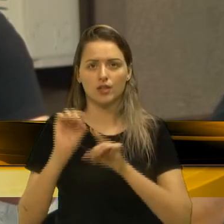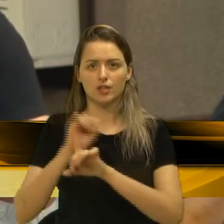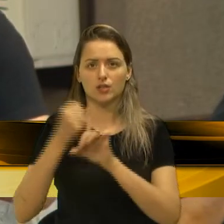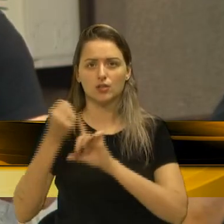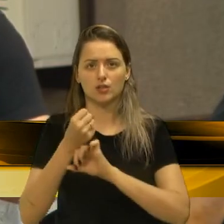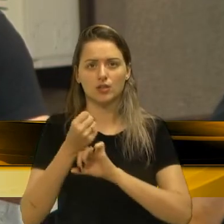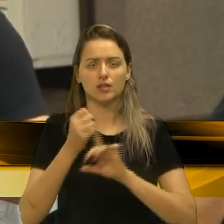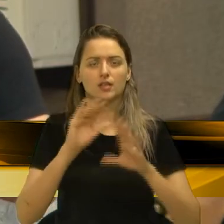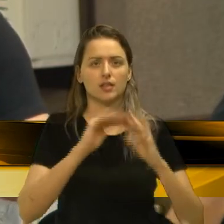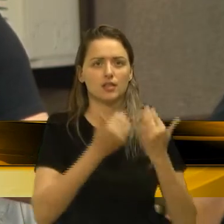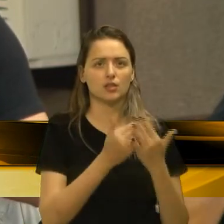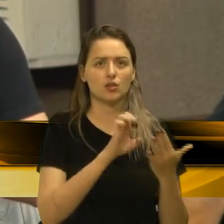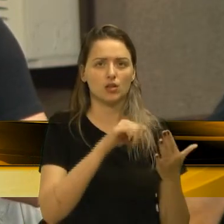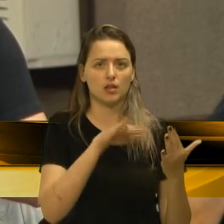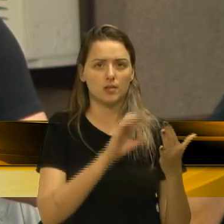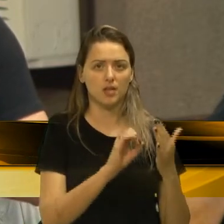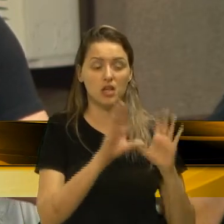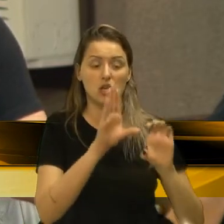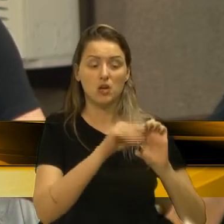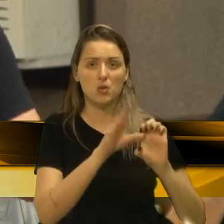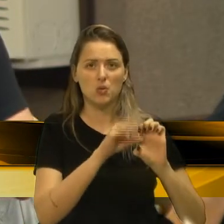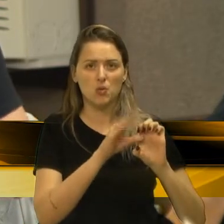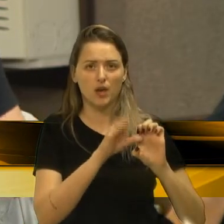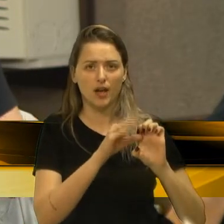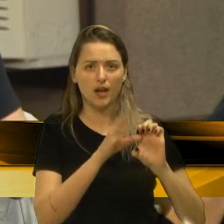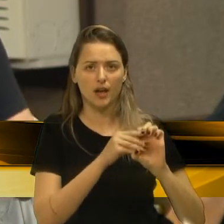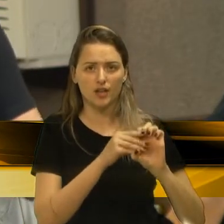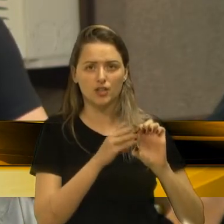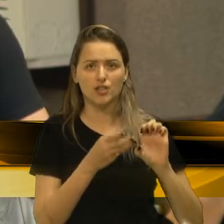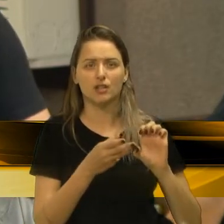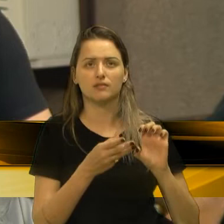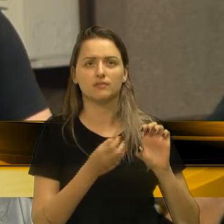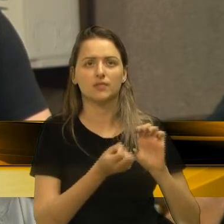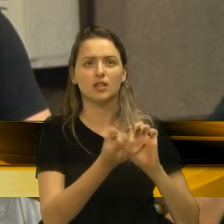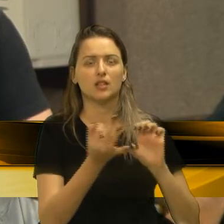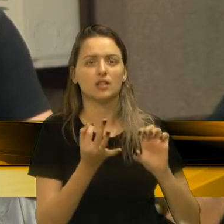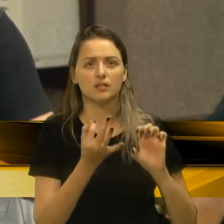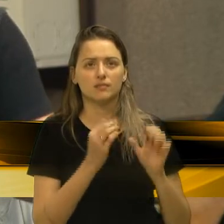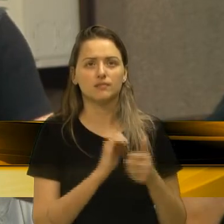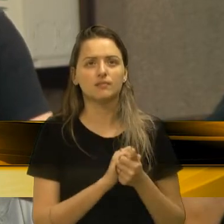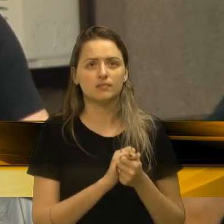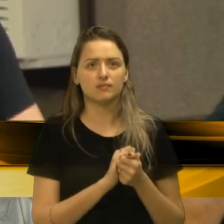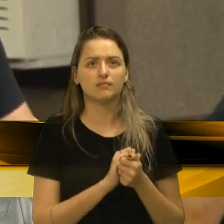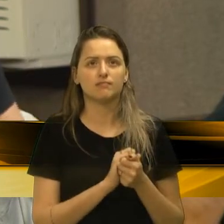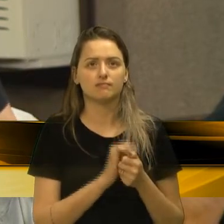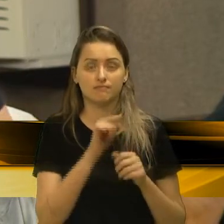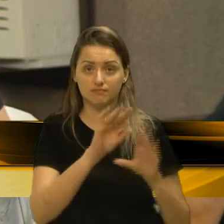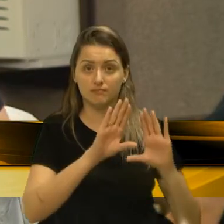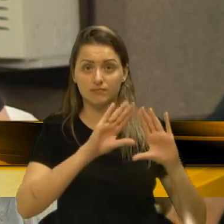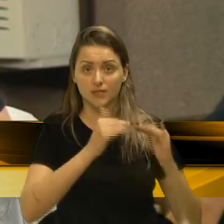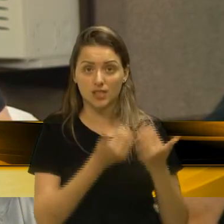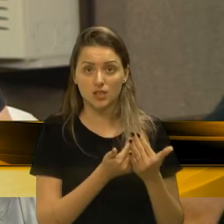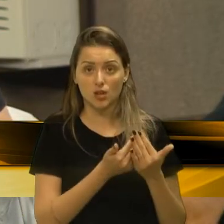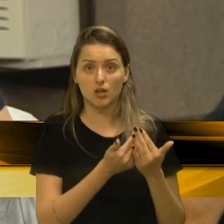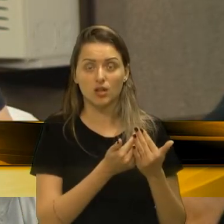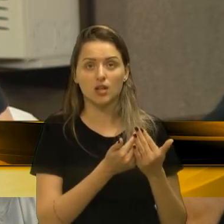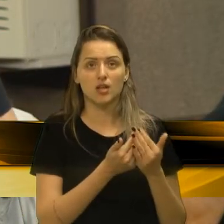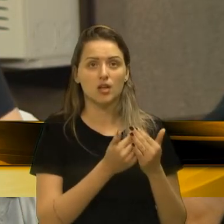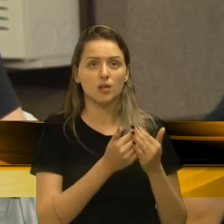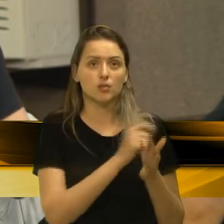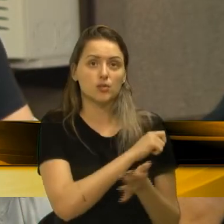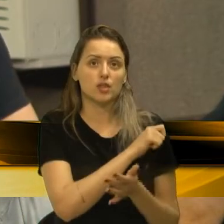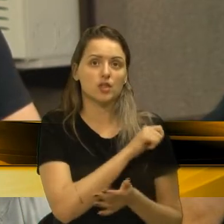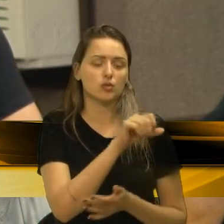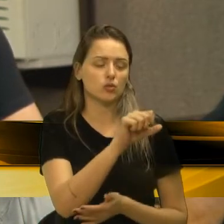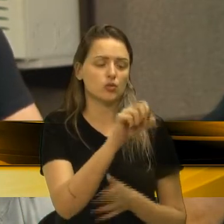Meia, e eu passei por isso, tendo alunos do regime semiaberto aqui no colégio, no período noturno. E